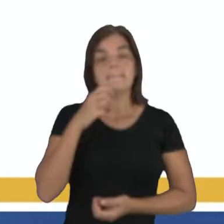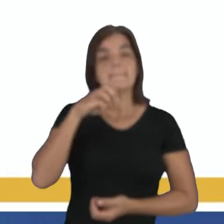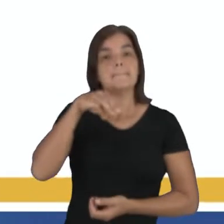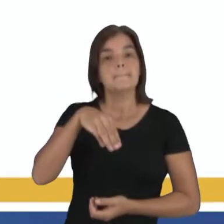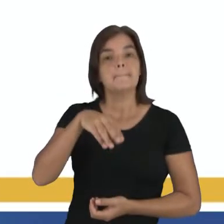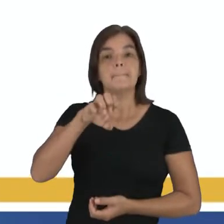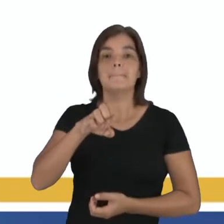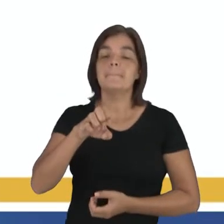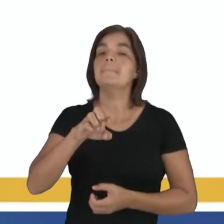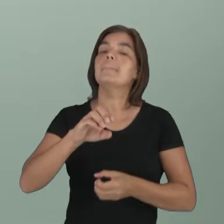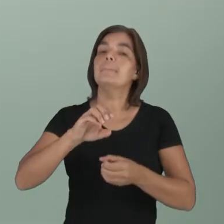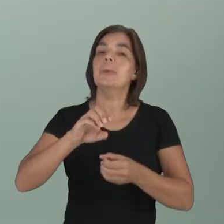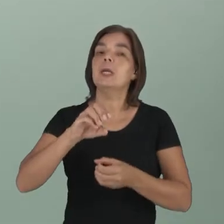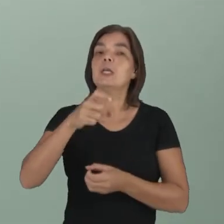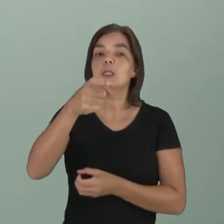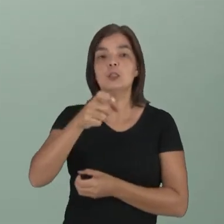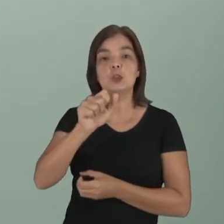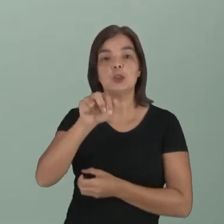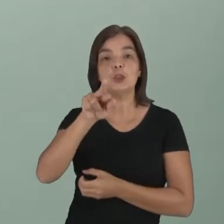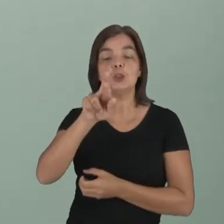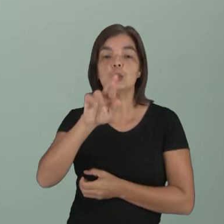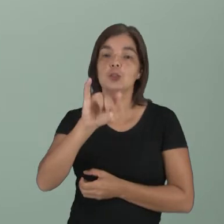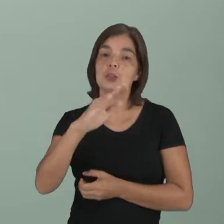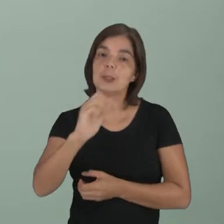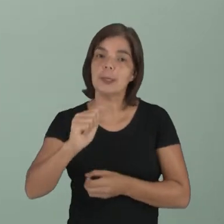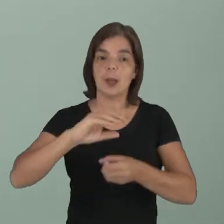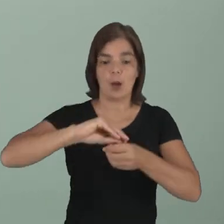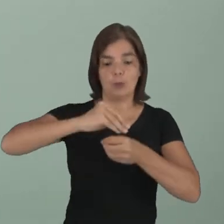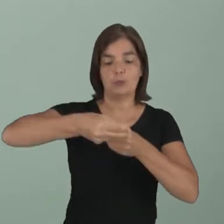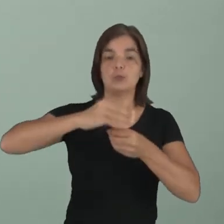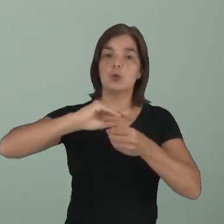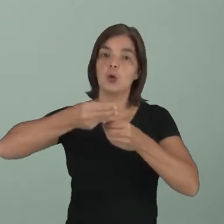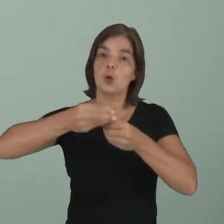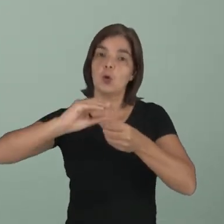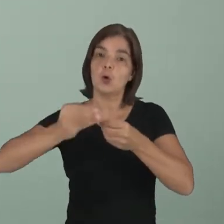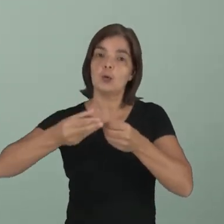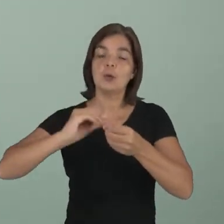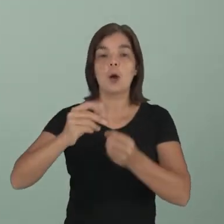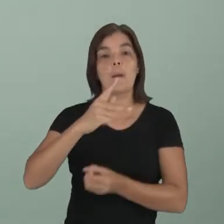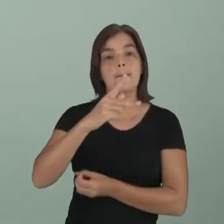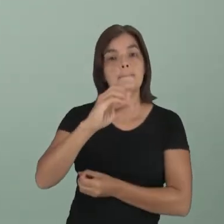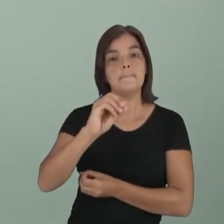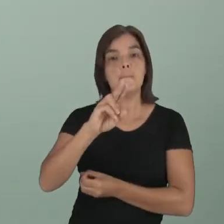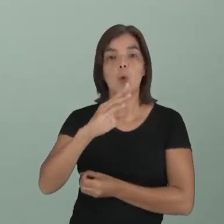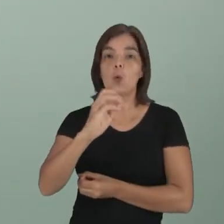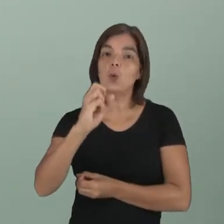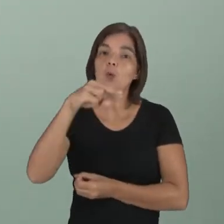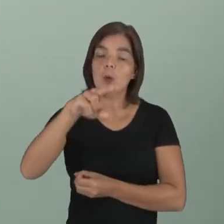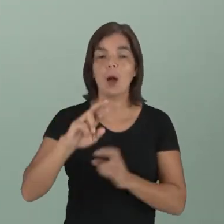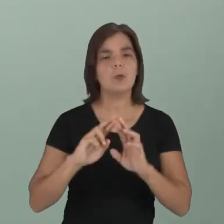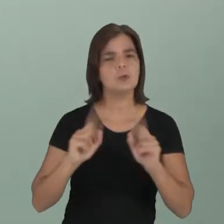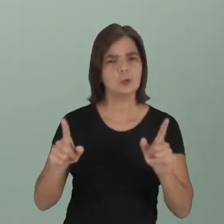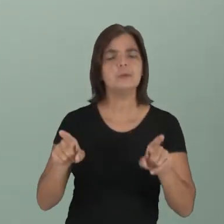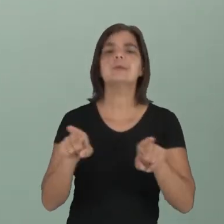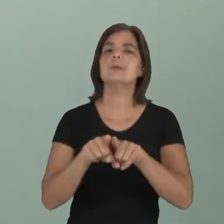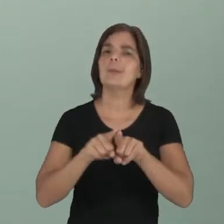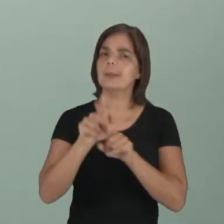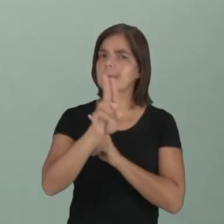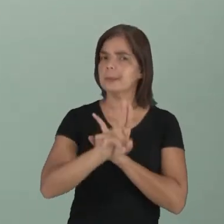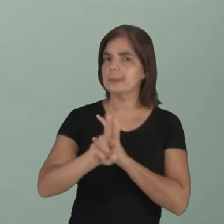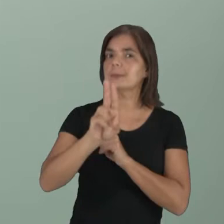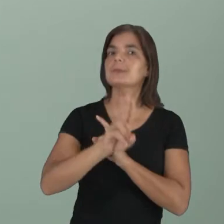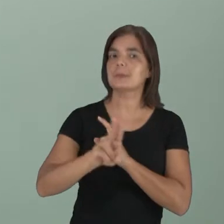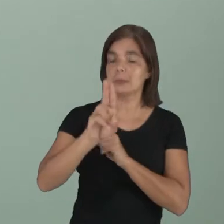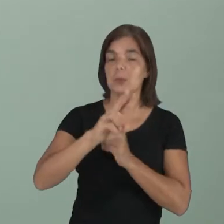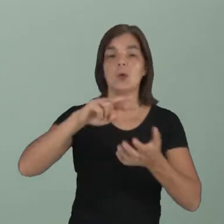mexerica. Utilizamos muito tangerina. Tem também a pocã, que tem ali uma pouca diferença da tangerina, mas também é